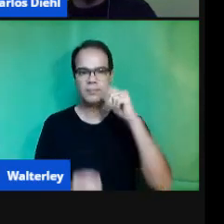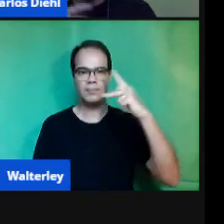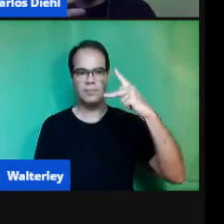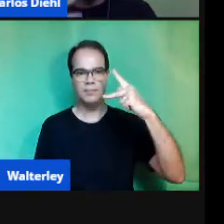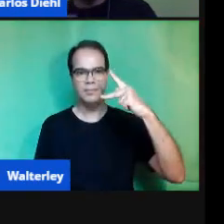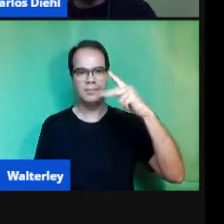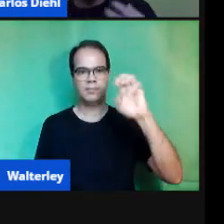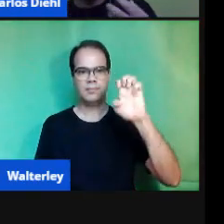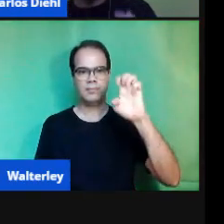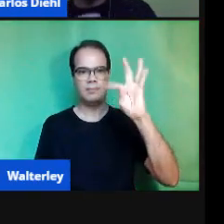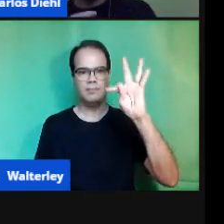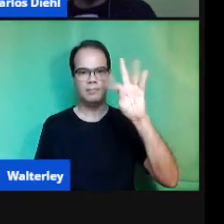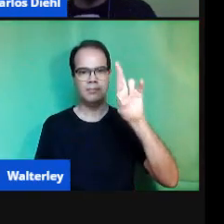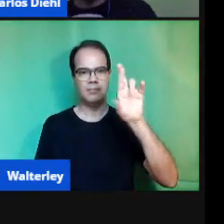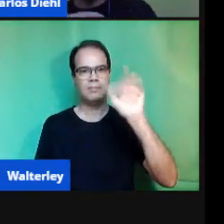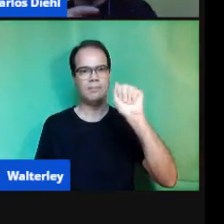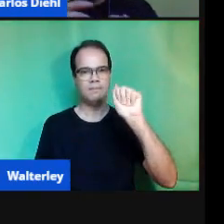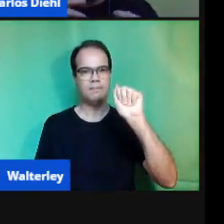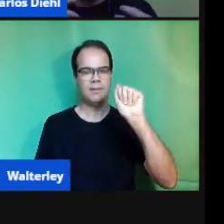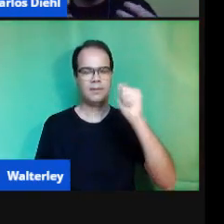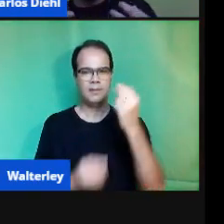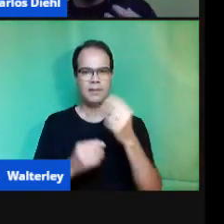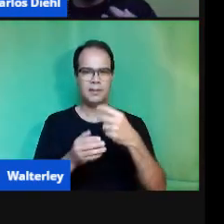questionar a realidade, se questionando.